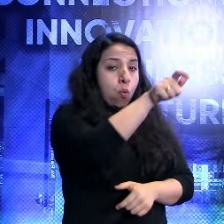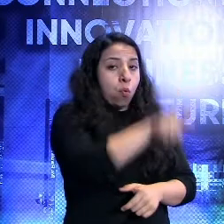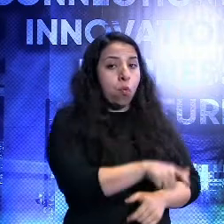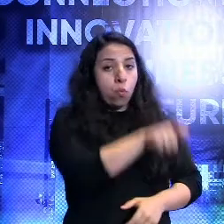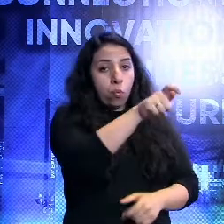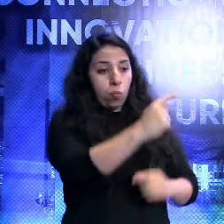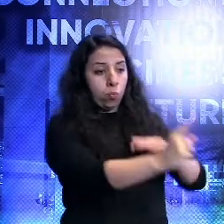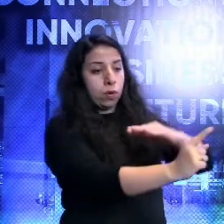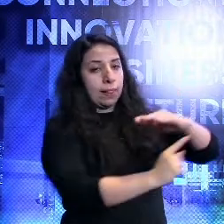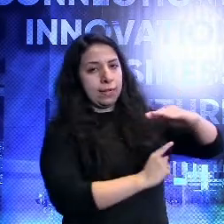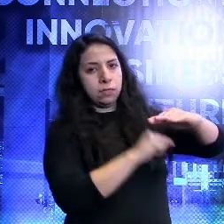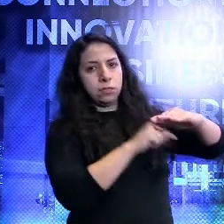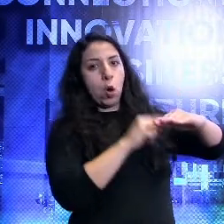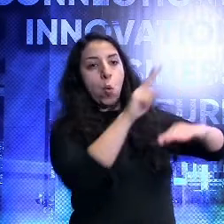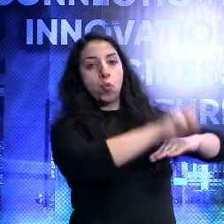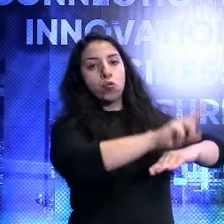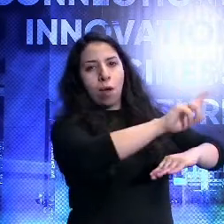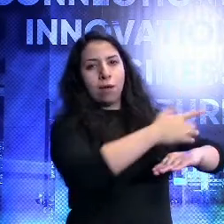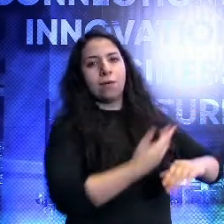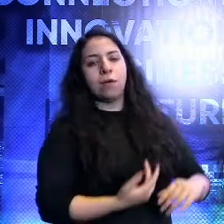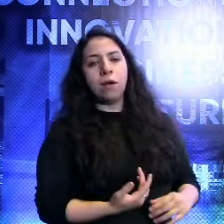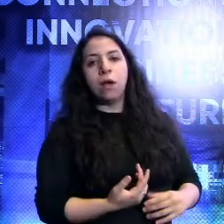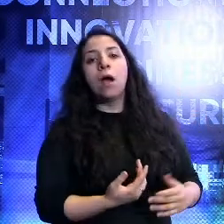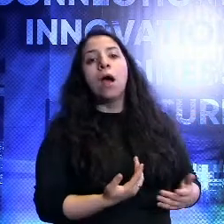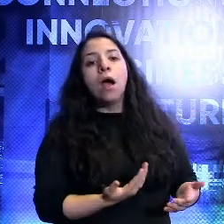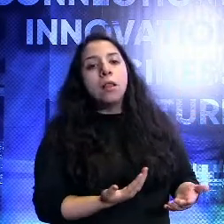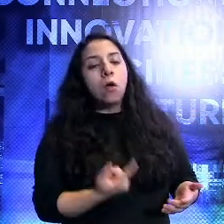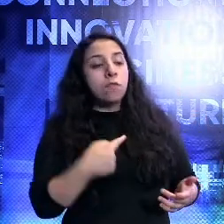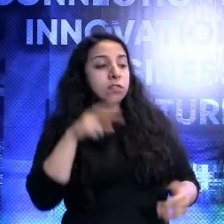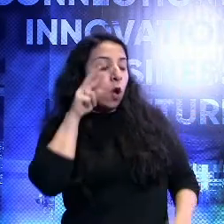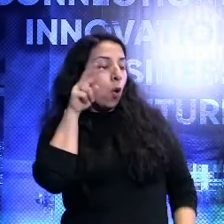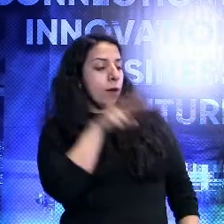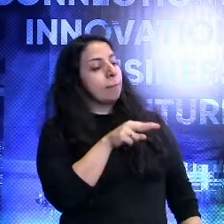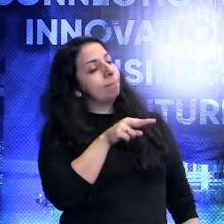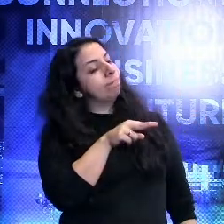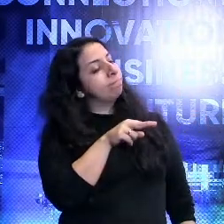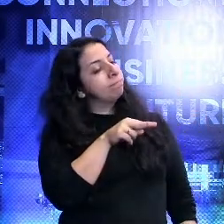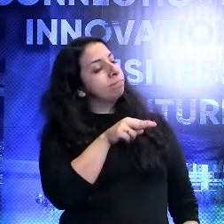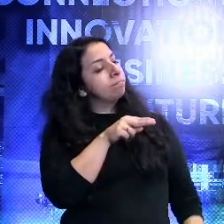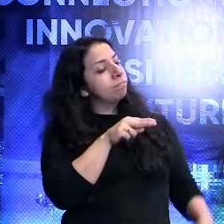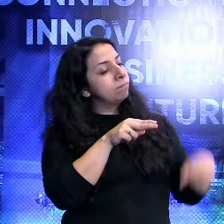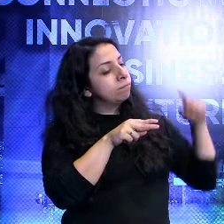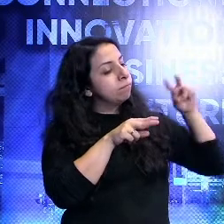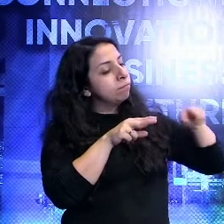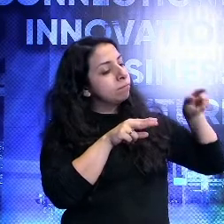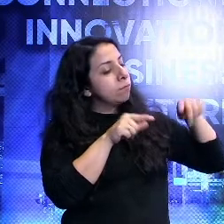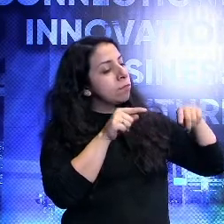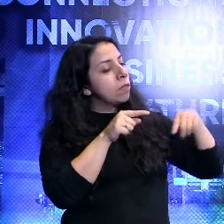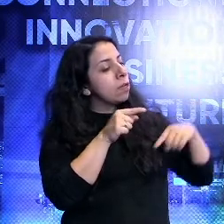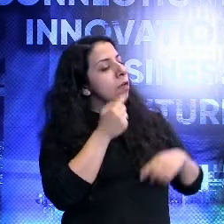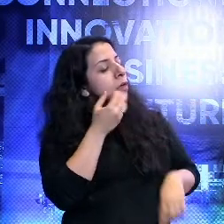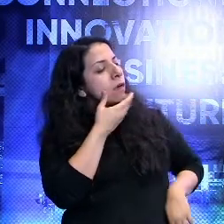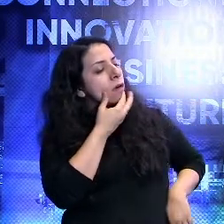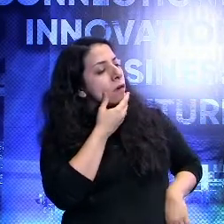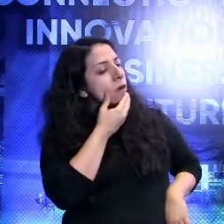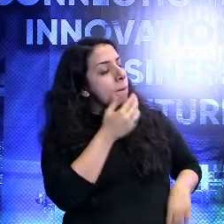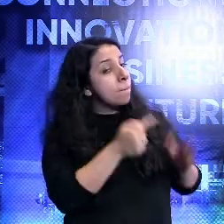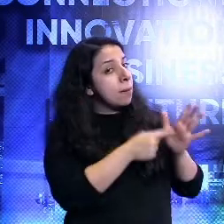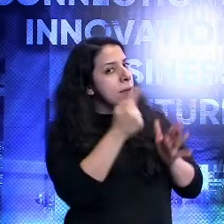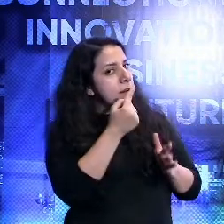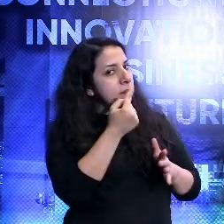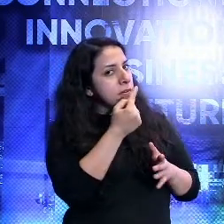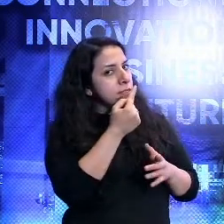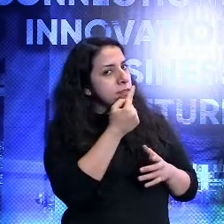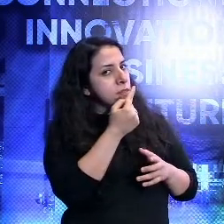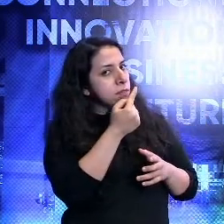beleza? Quando a gente olha para ele da primeira vez, quando a gente senta lá no começo do projeto, a gente quer saber quem é o cliente ou usuário, ele tem mais ou menos essa forma. Tá? é